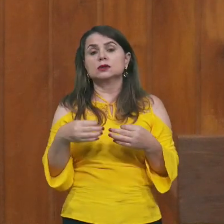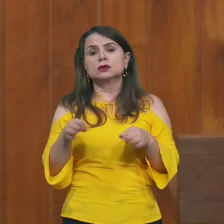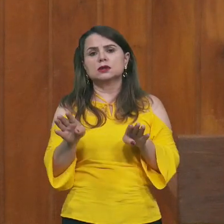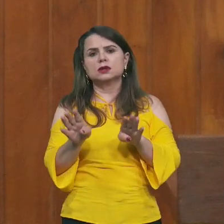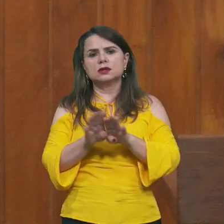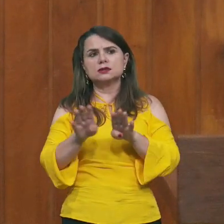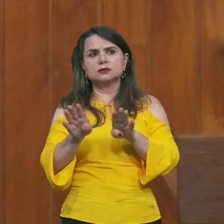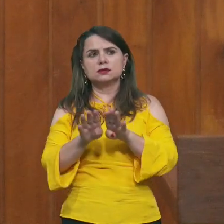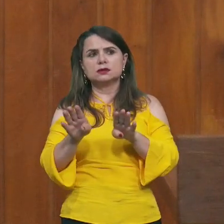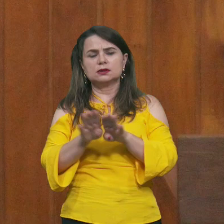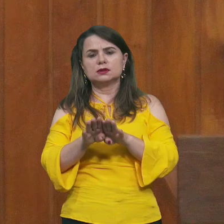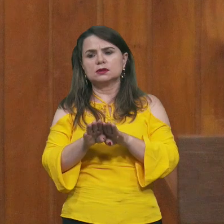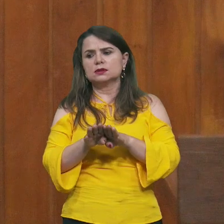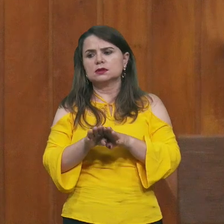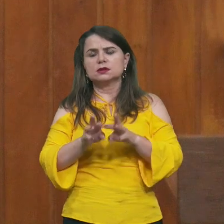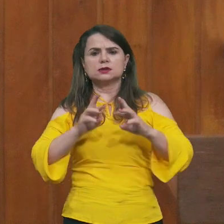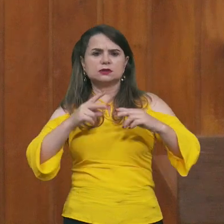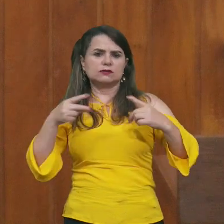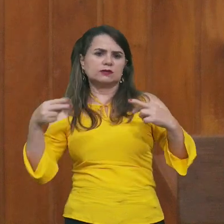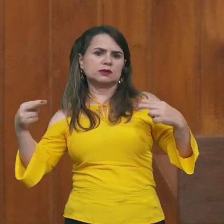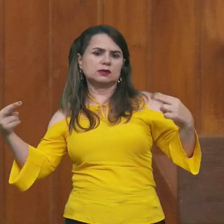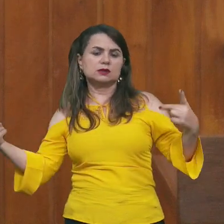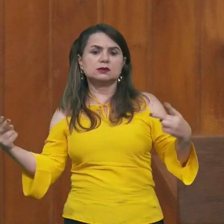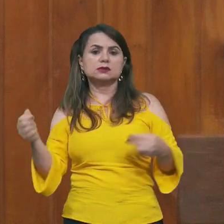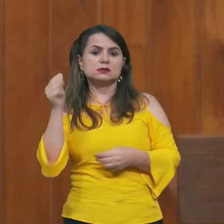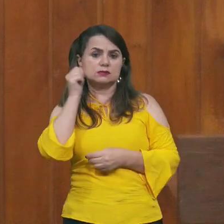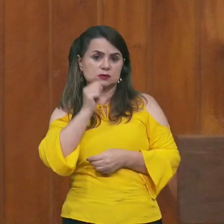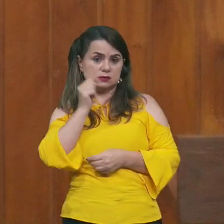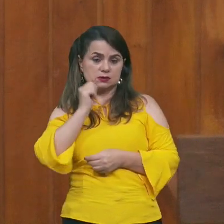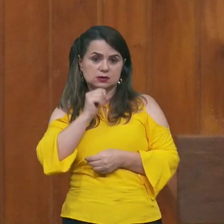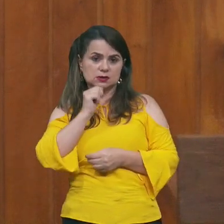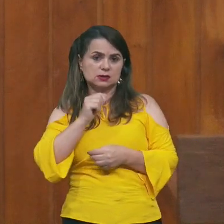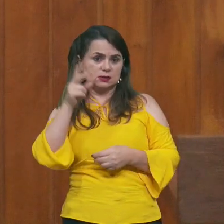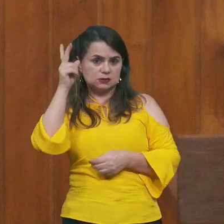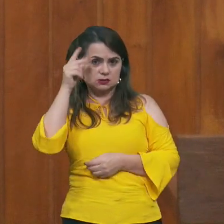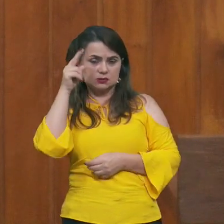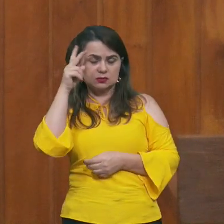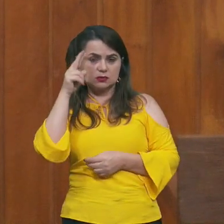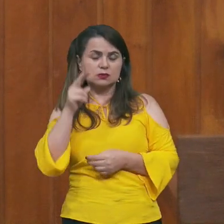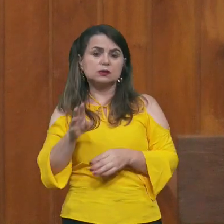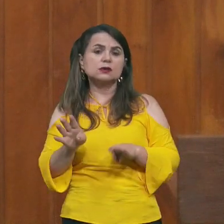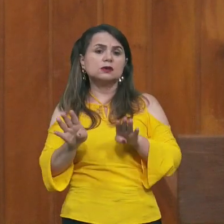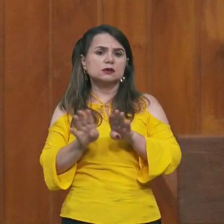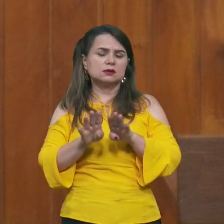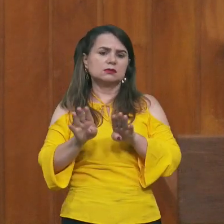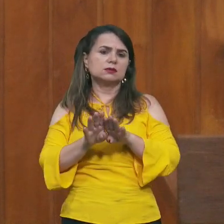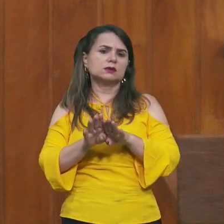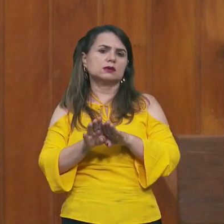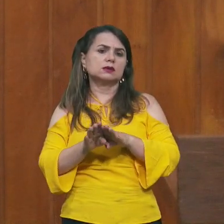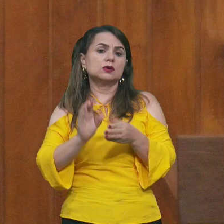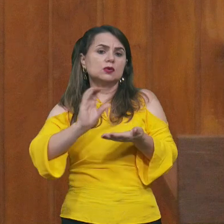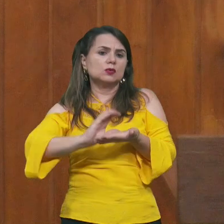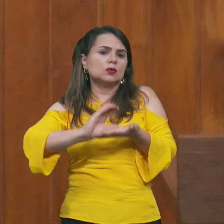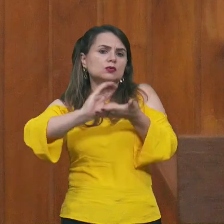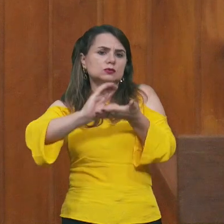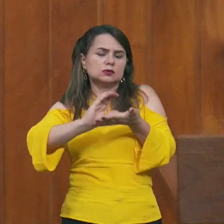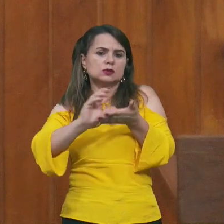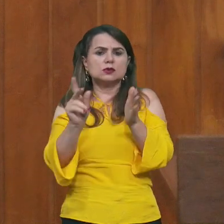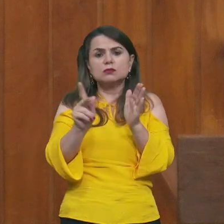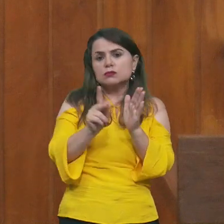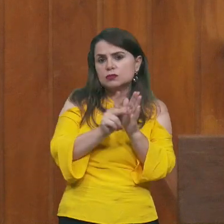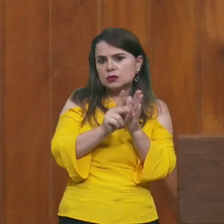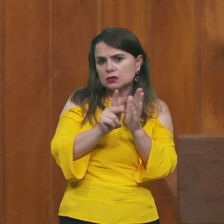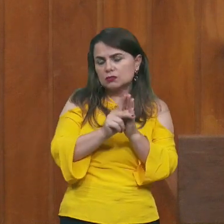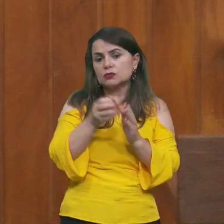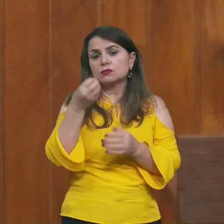heterogêneo e com mulheres tão diferentes, com histórias diferentes e atuação diferentes, tornou-se um conselho extremamente